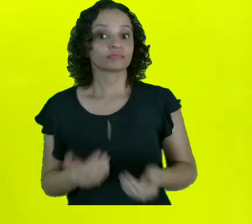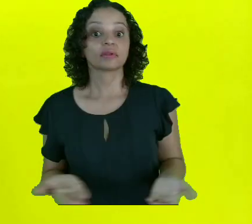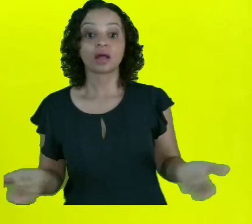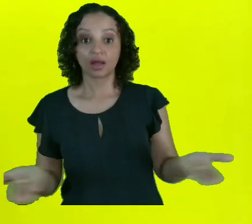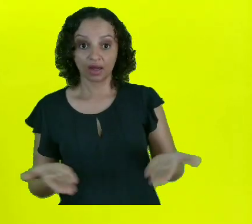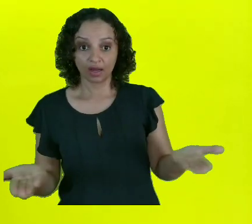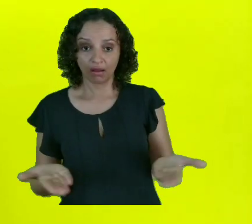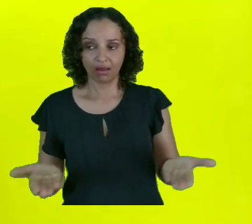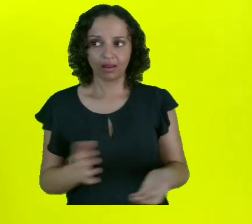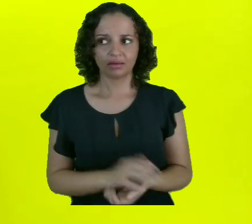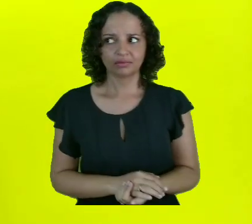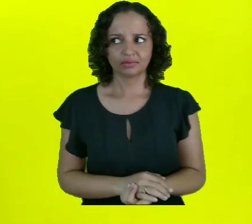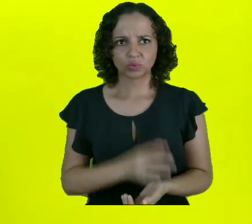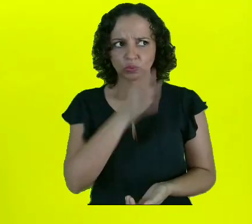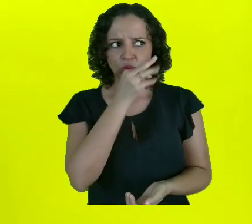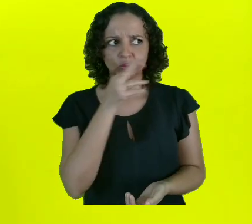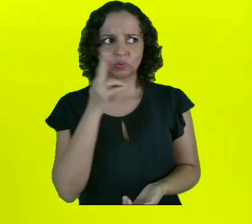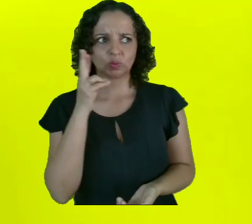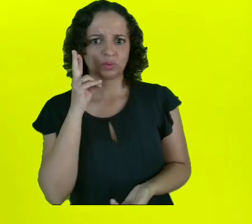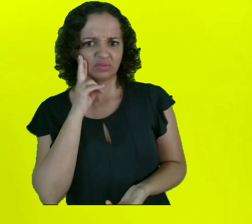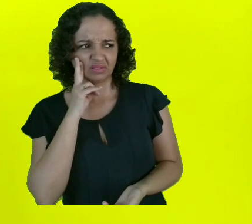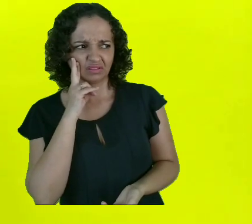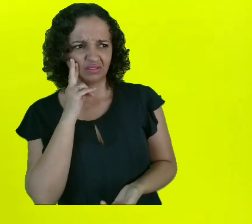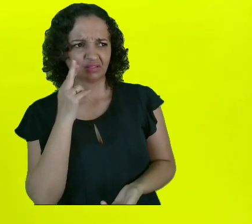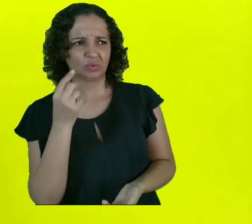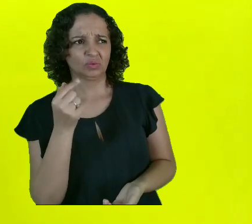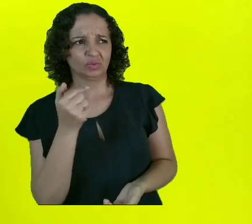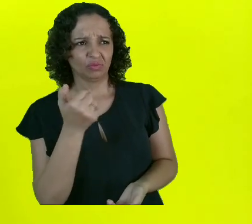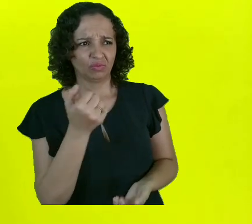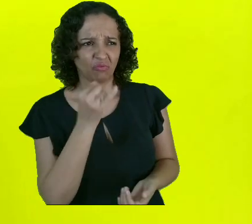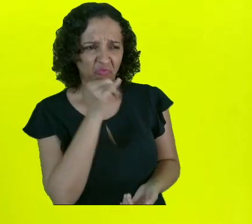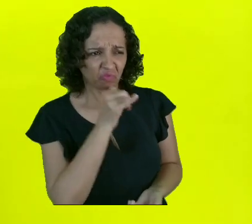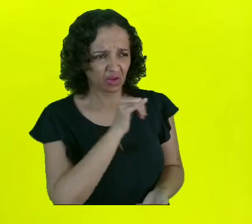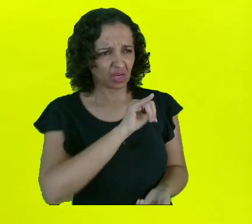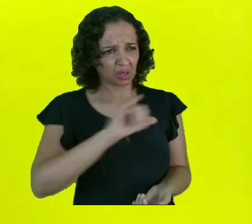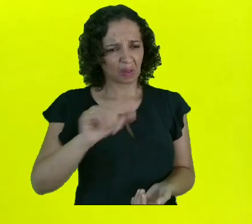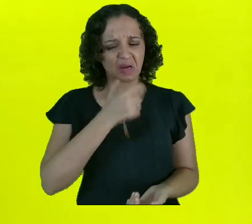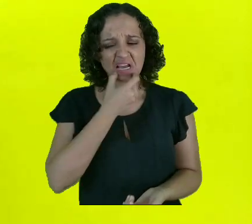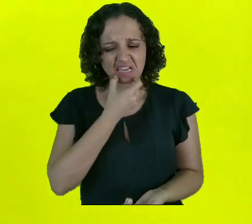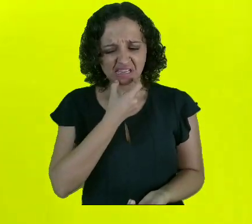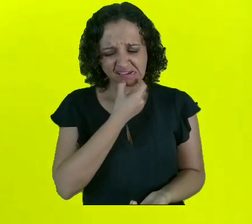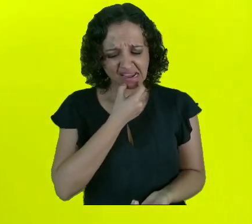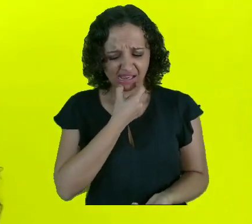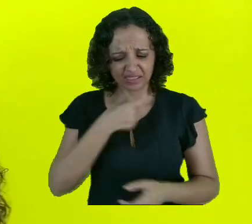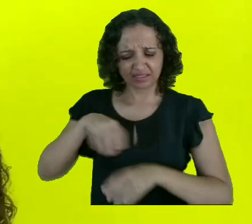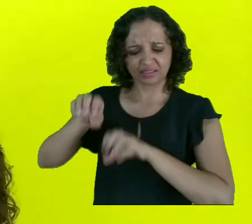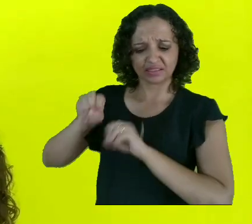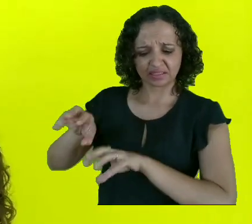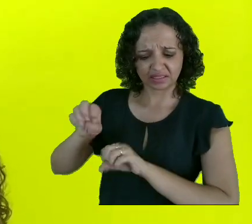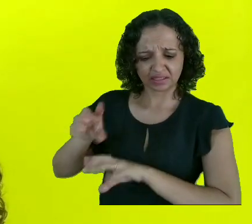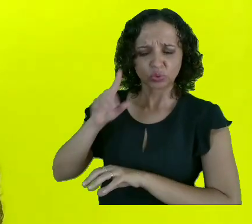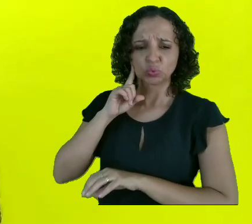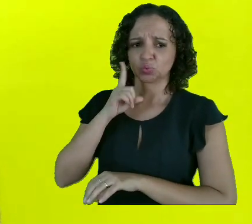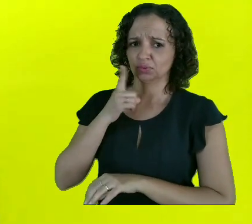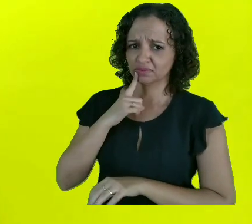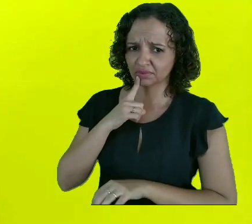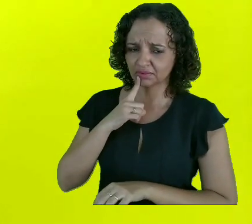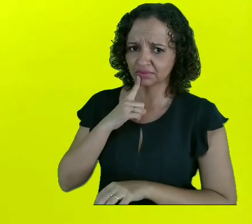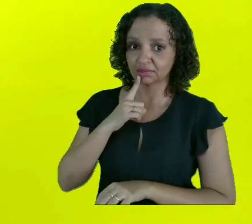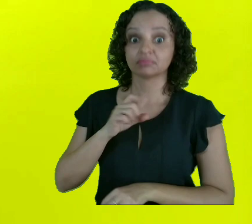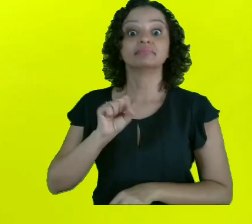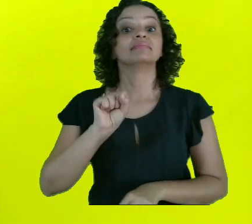Agora vamos lá, Rosane, você falou do ensino do inglês para o surdo? Sim, é importante